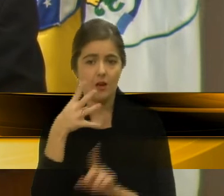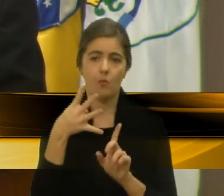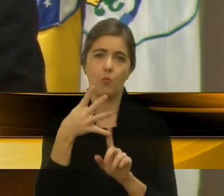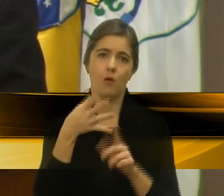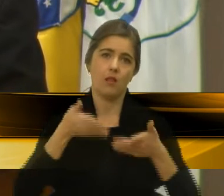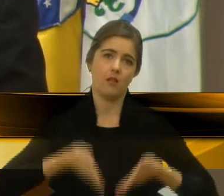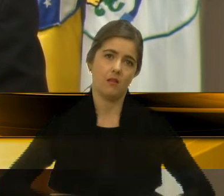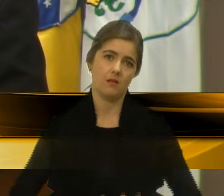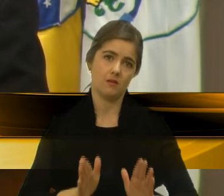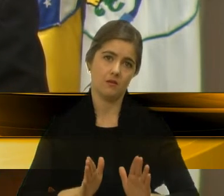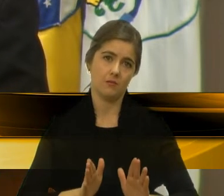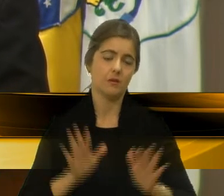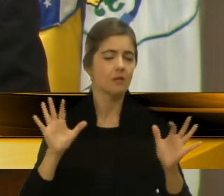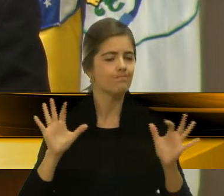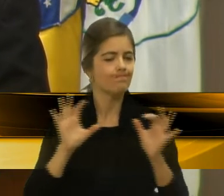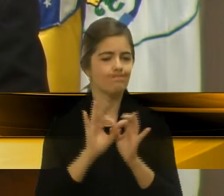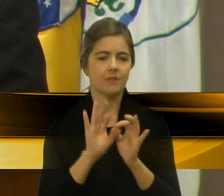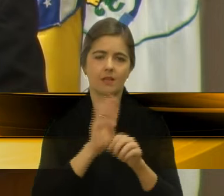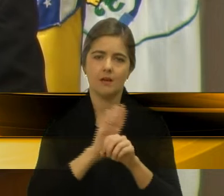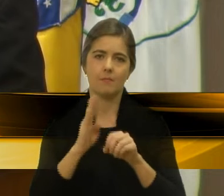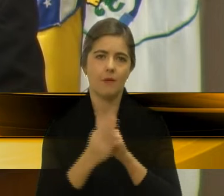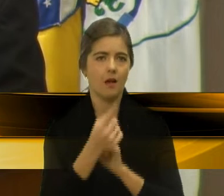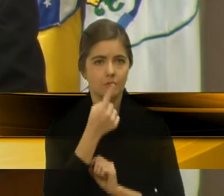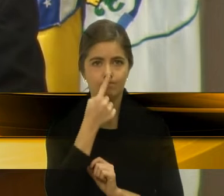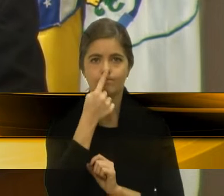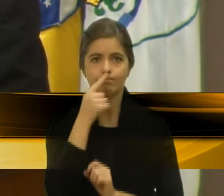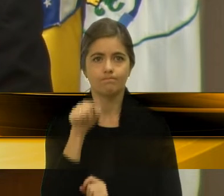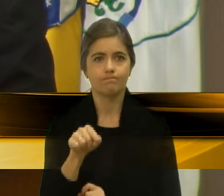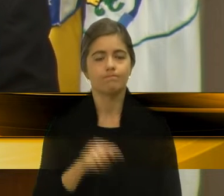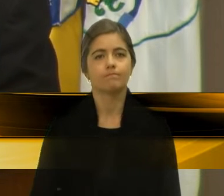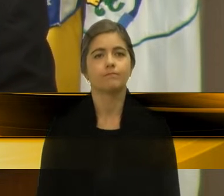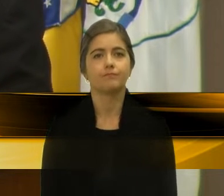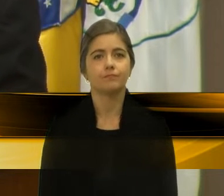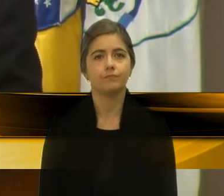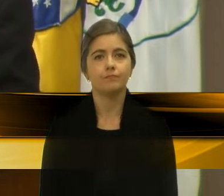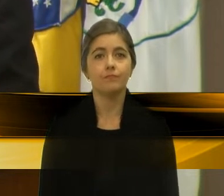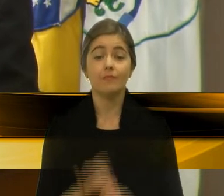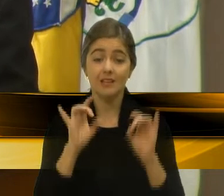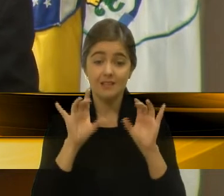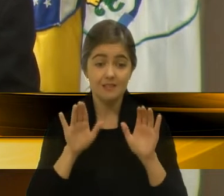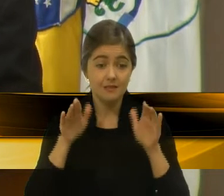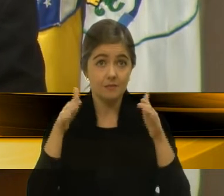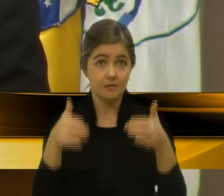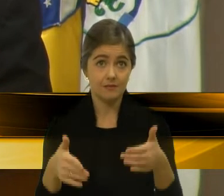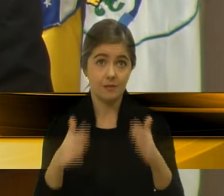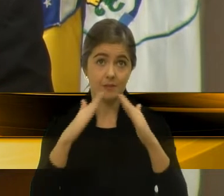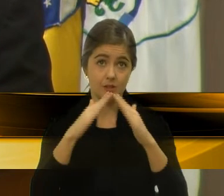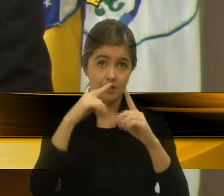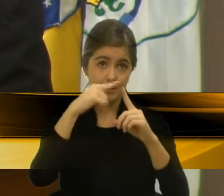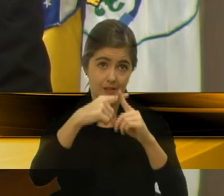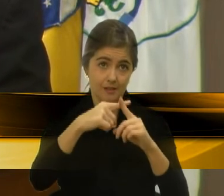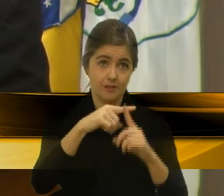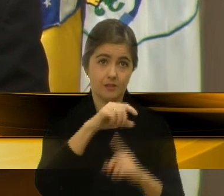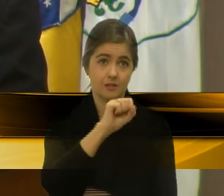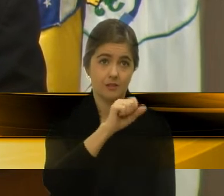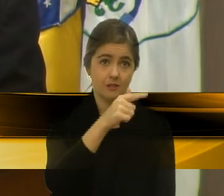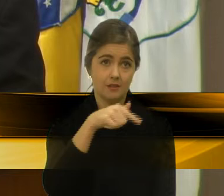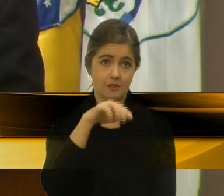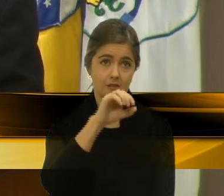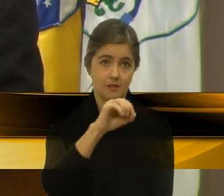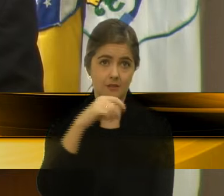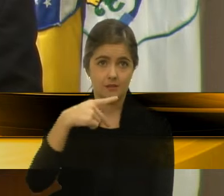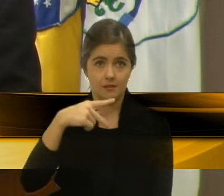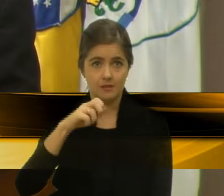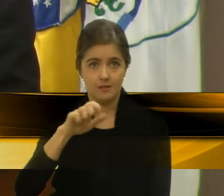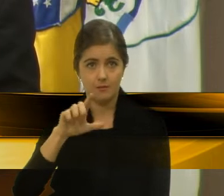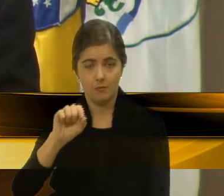Lúcia. Mas especificamente a Capela São Paulo, no interior do distrito, que